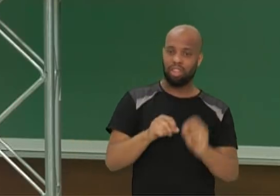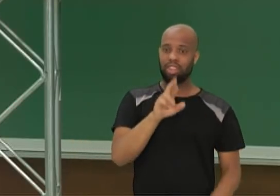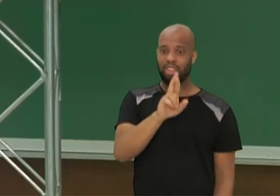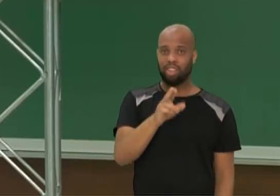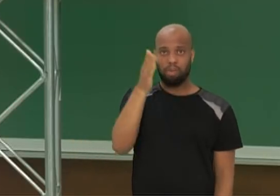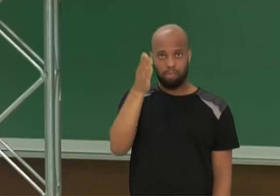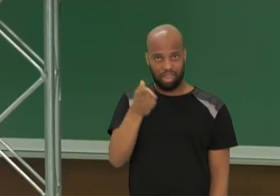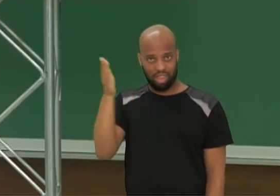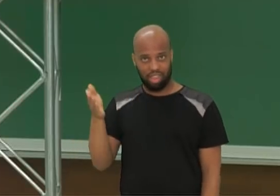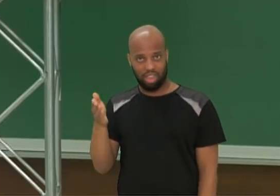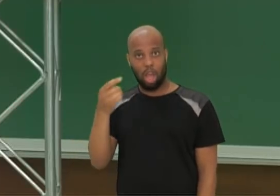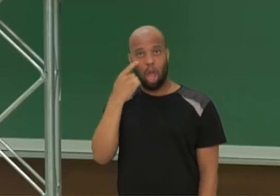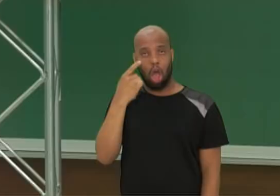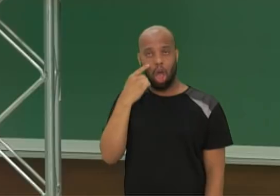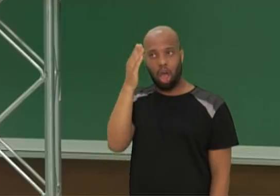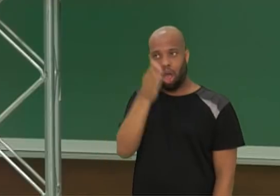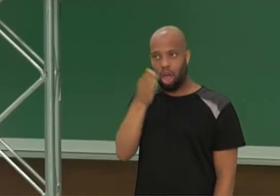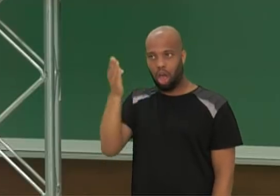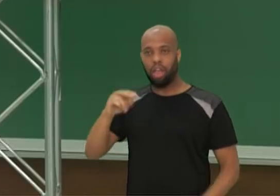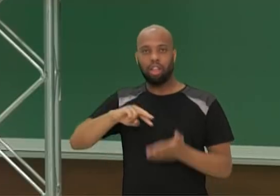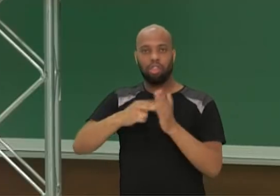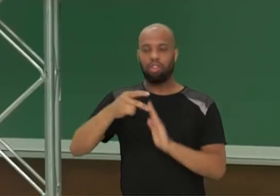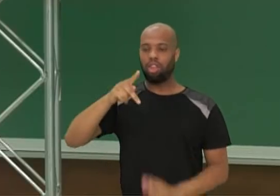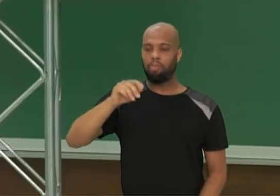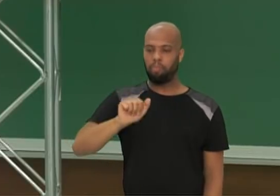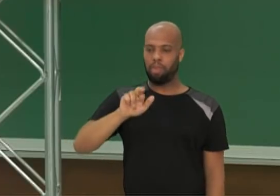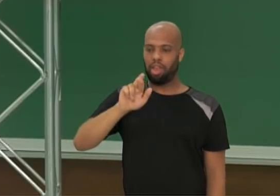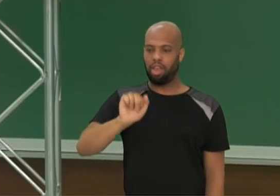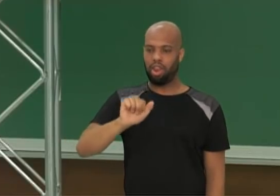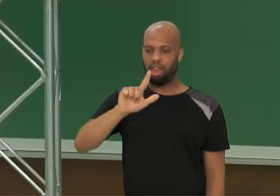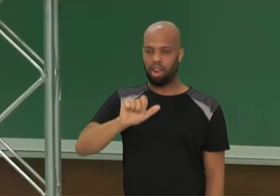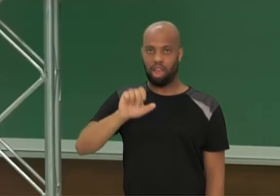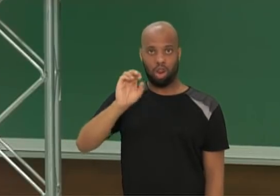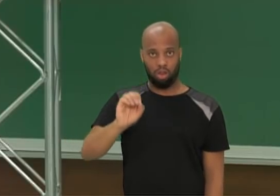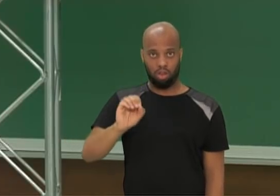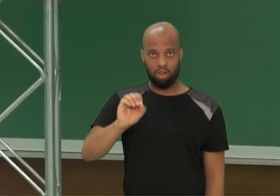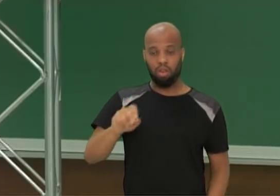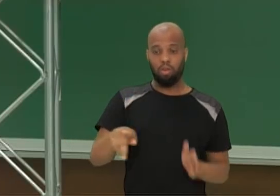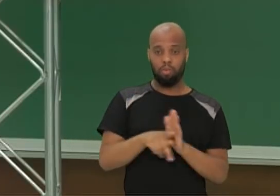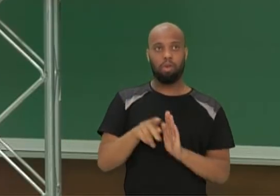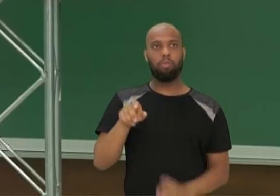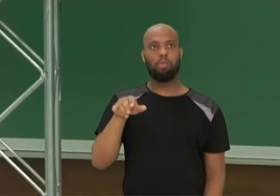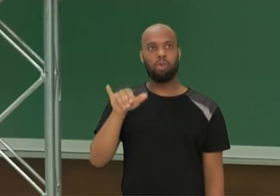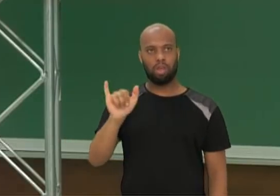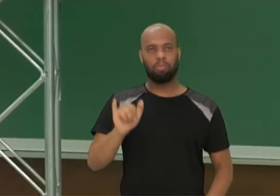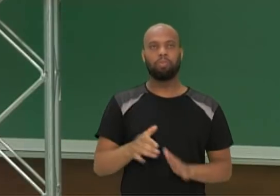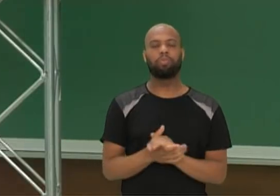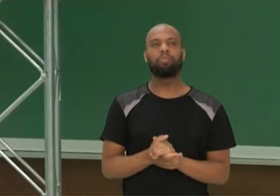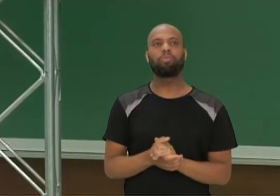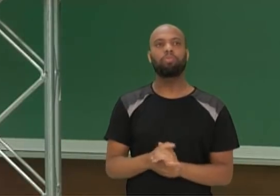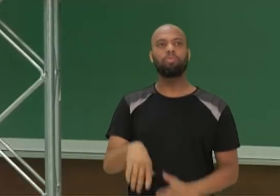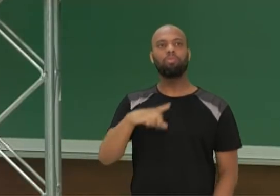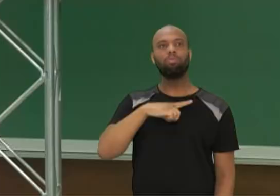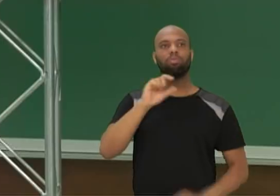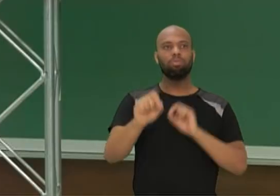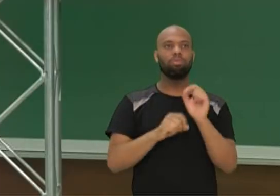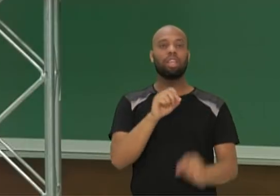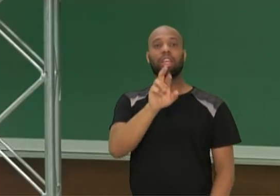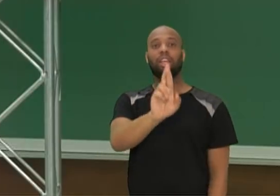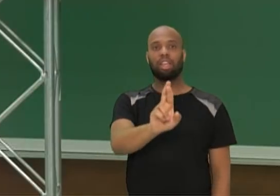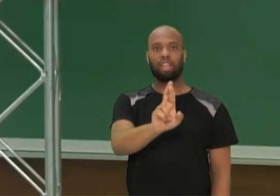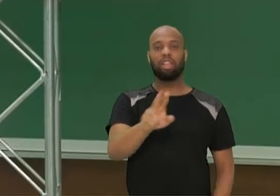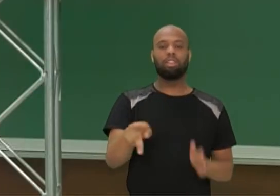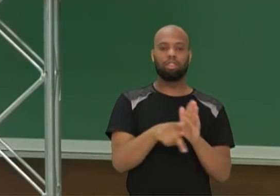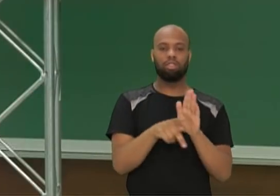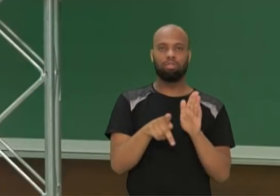esses dois tracinhos significam paralela ao eixo Y. É o que eu acabei de falar para vocês, tá bom? Então, essa é a reta